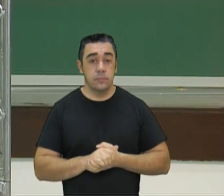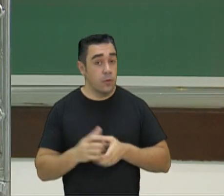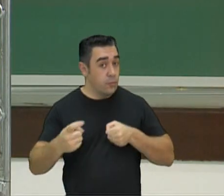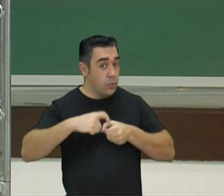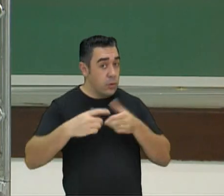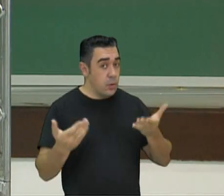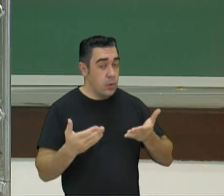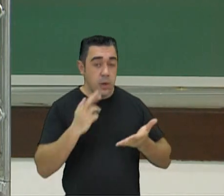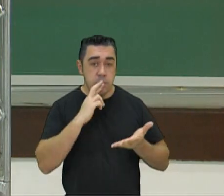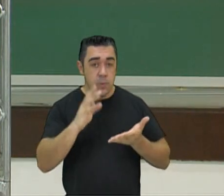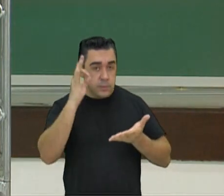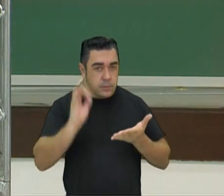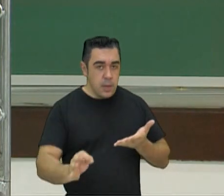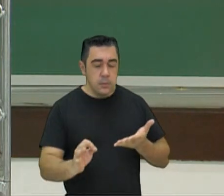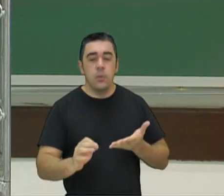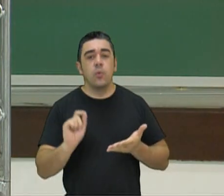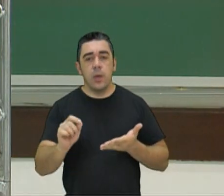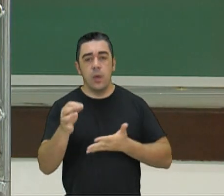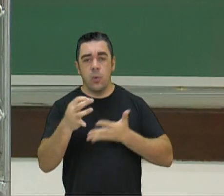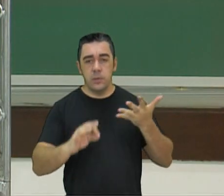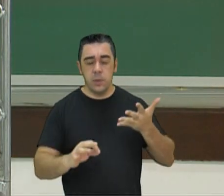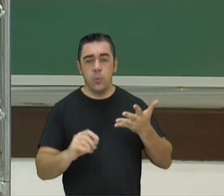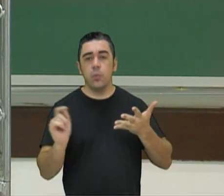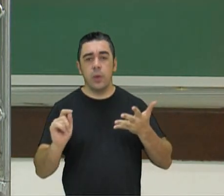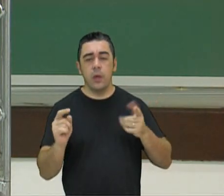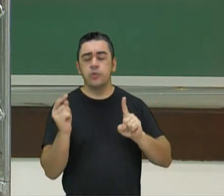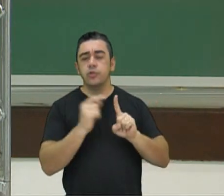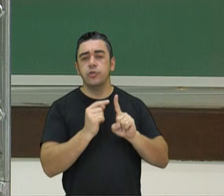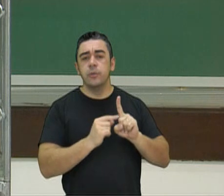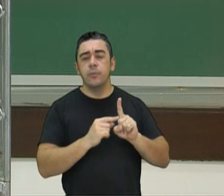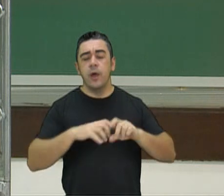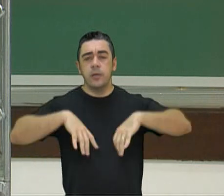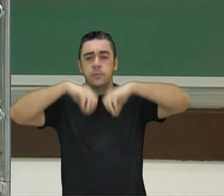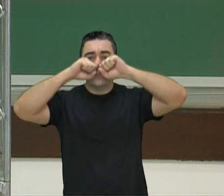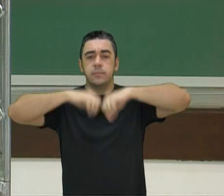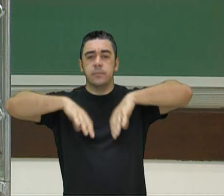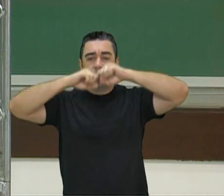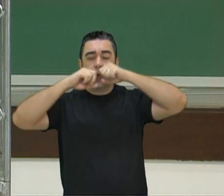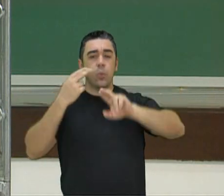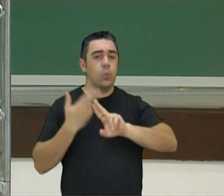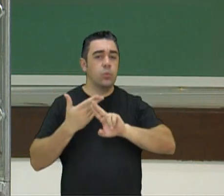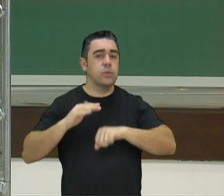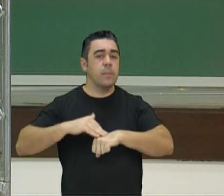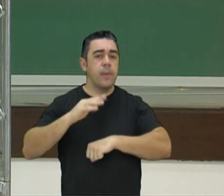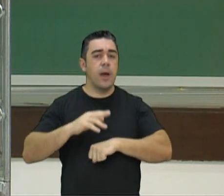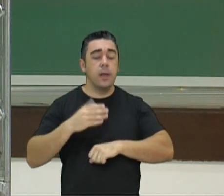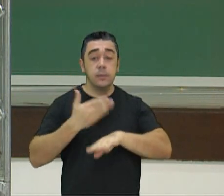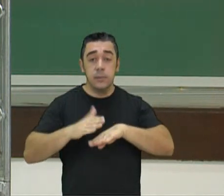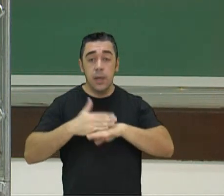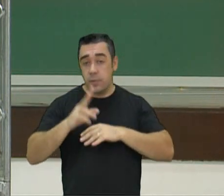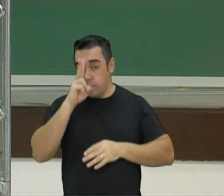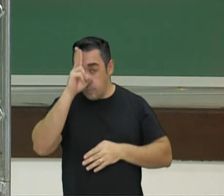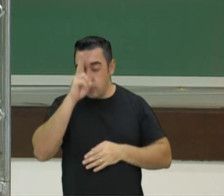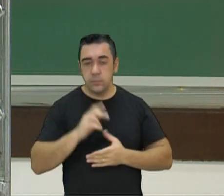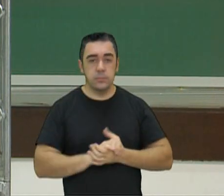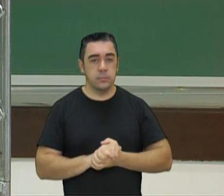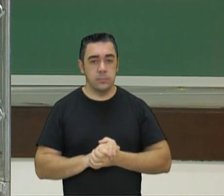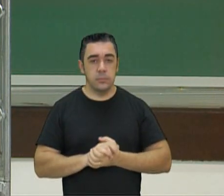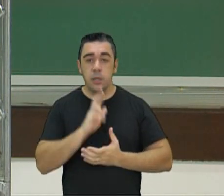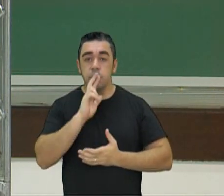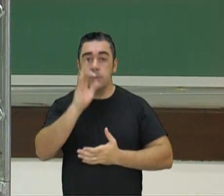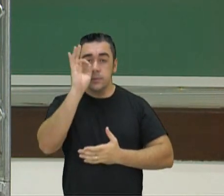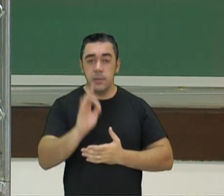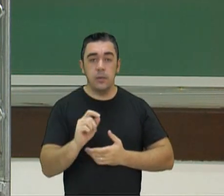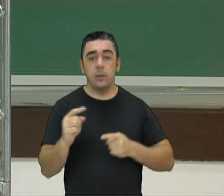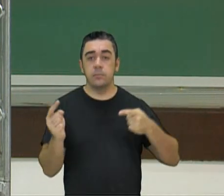Voltando então, pessoal, com a correção da atividade, que era o quê? Que tipo de respiração é mais comum nos treinos de força? Acertou